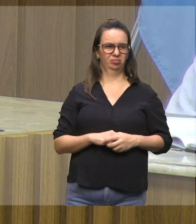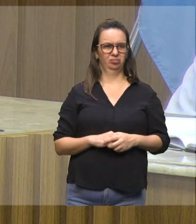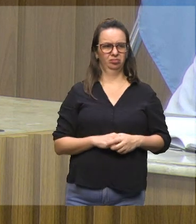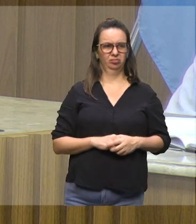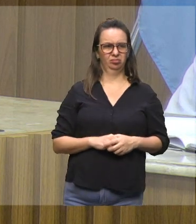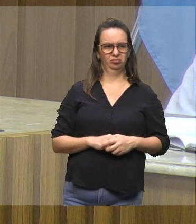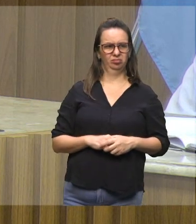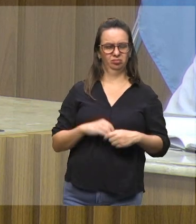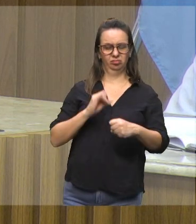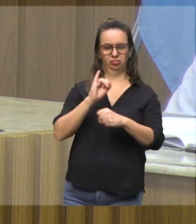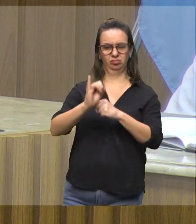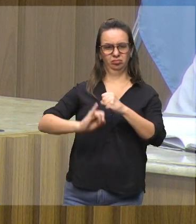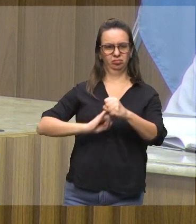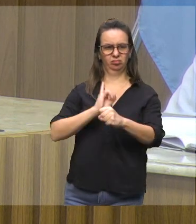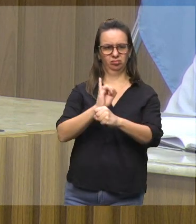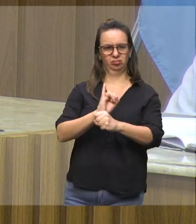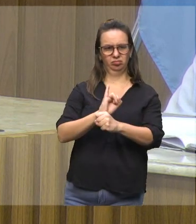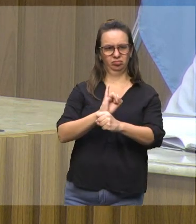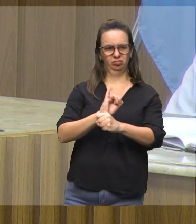na internet.